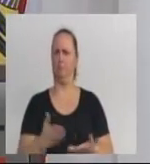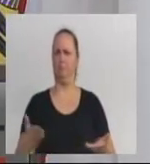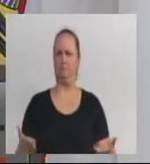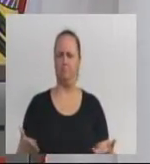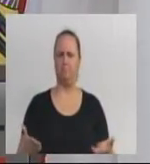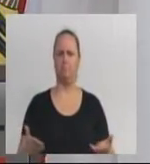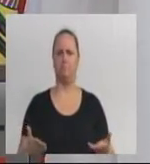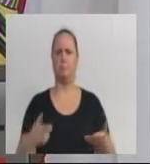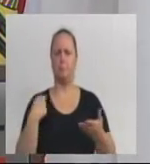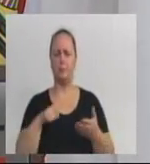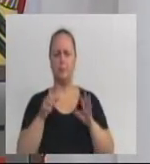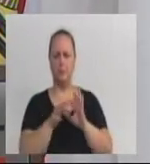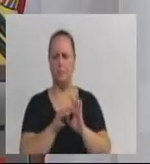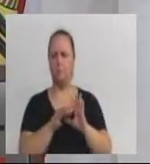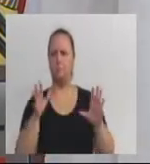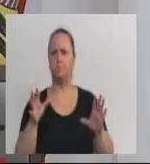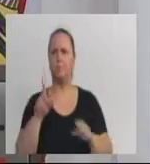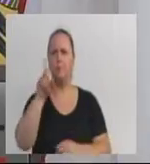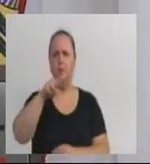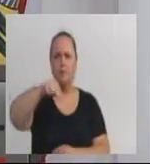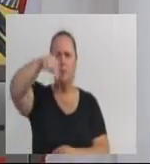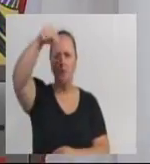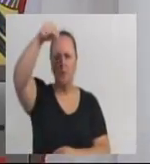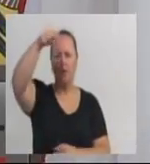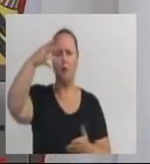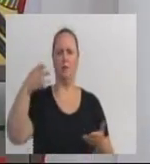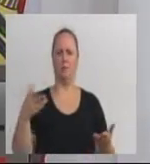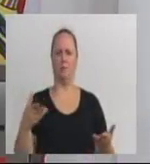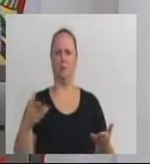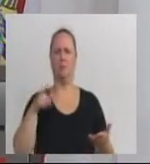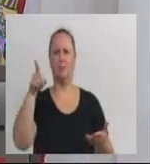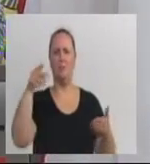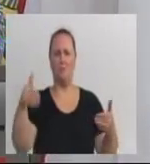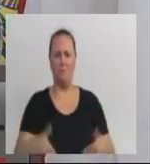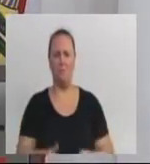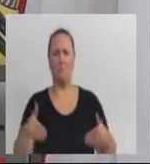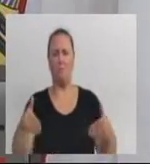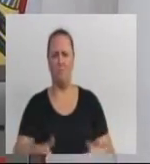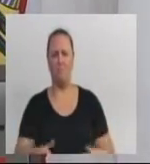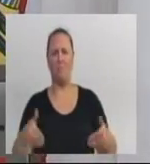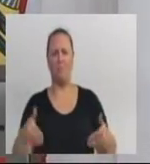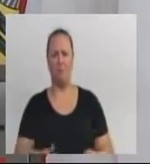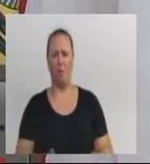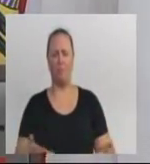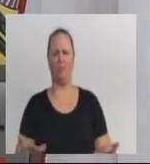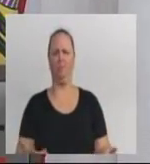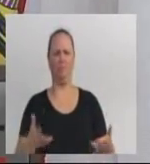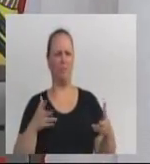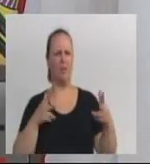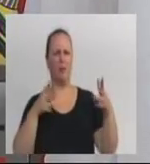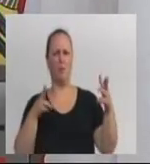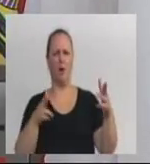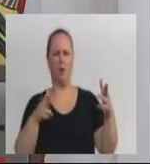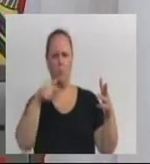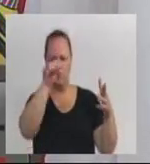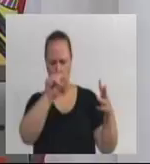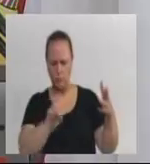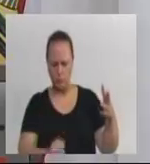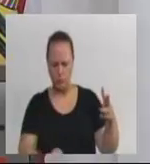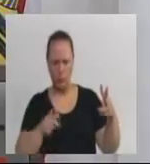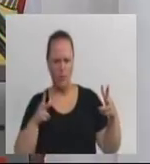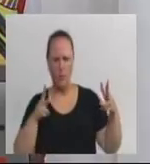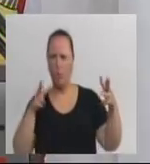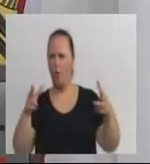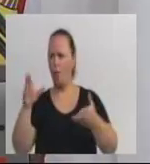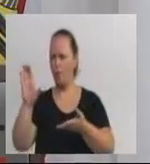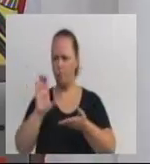Nordeste, onde a fome, a pobreza impera. E aqui, o mesmo recurso para mandar para Blumenau, região do